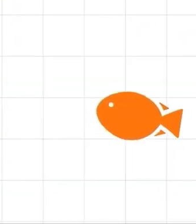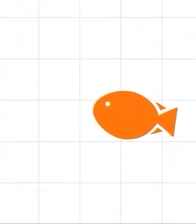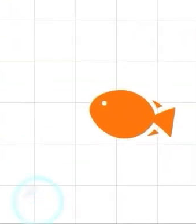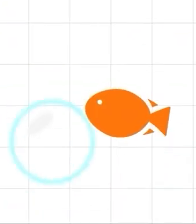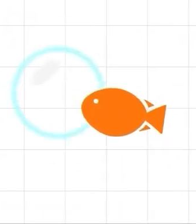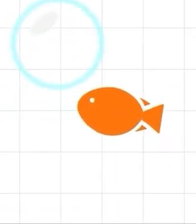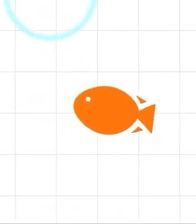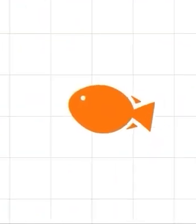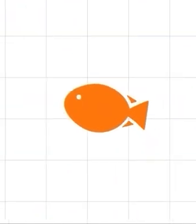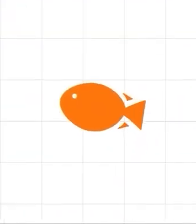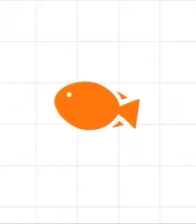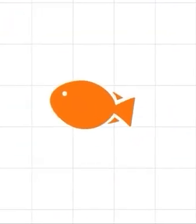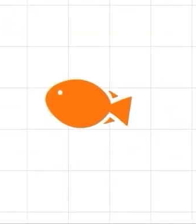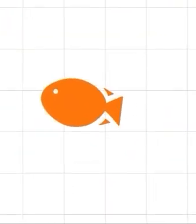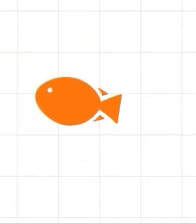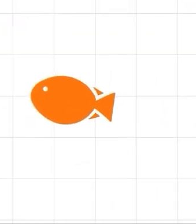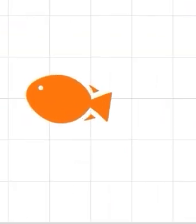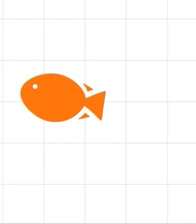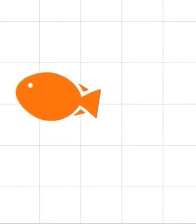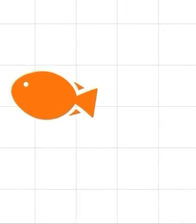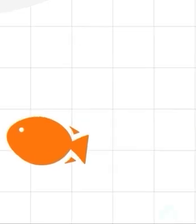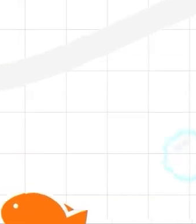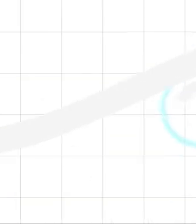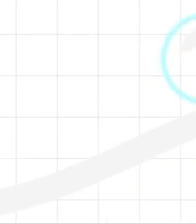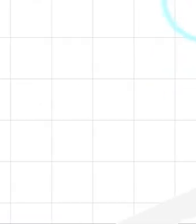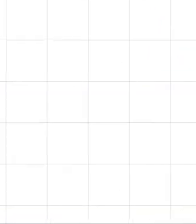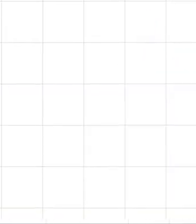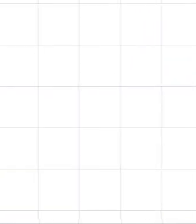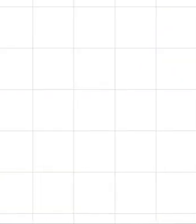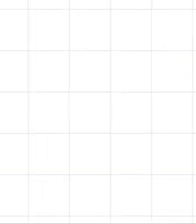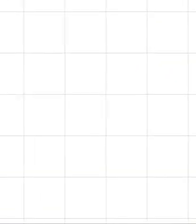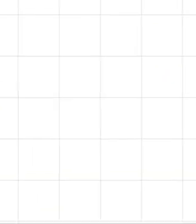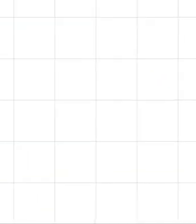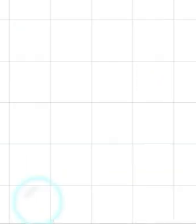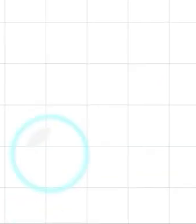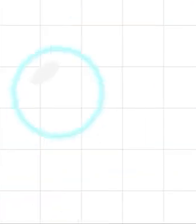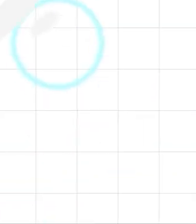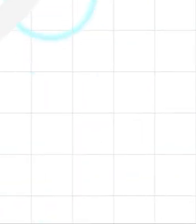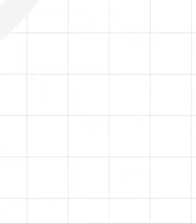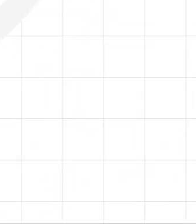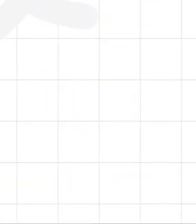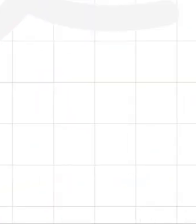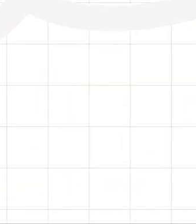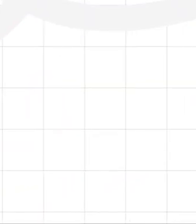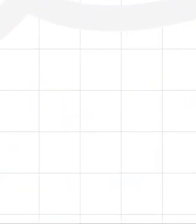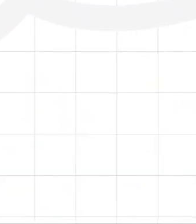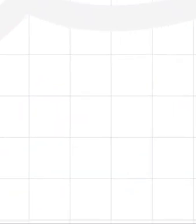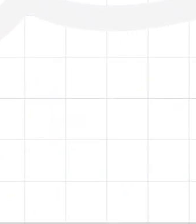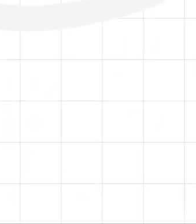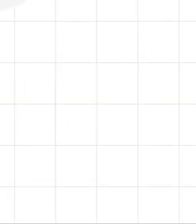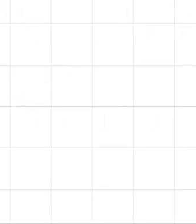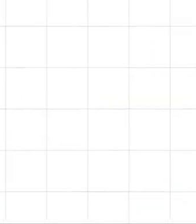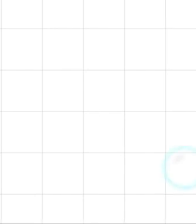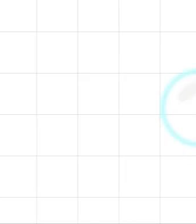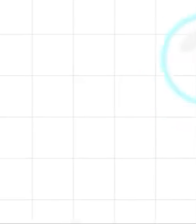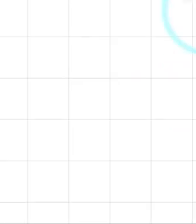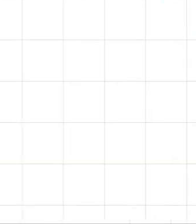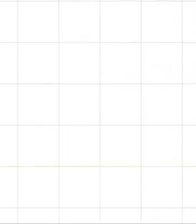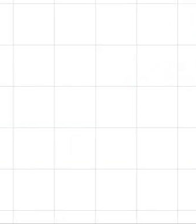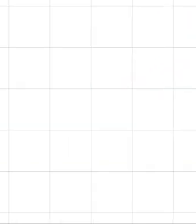para o dia a dia de vocês. Se você não tem tempo de fazer uma atividade física específica, coloca uma música e